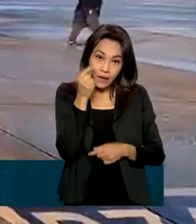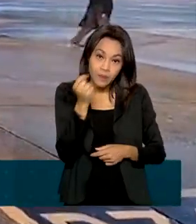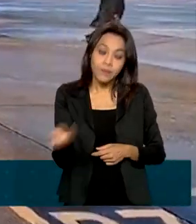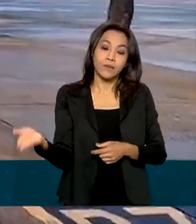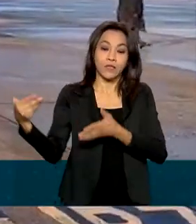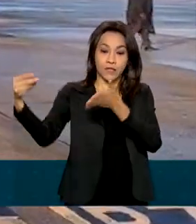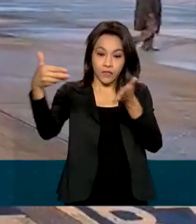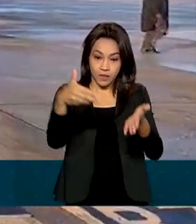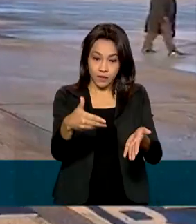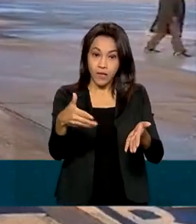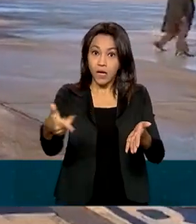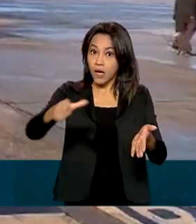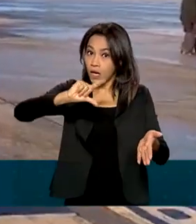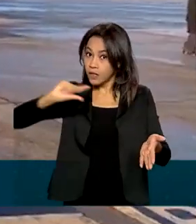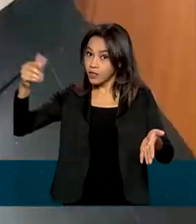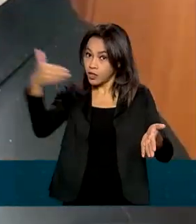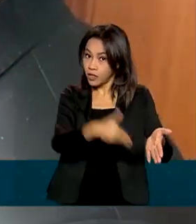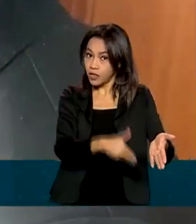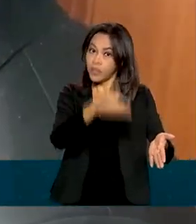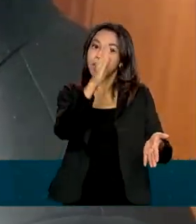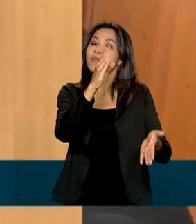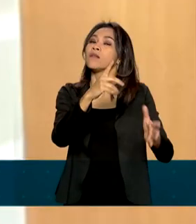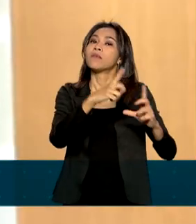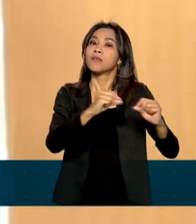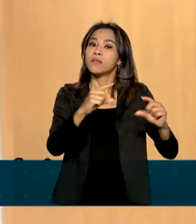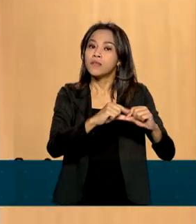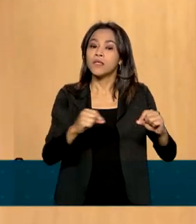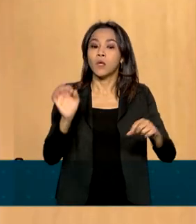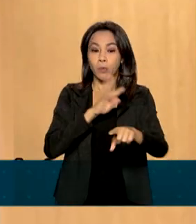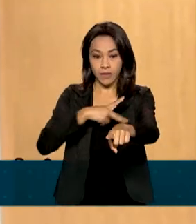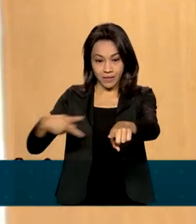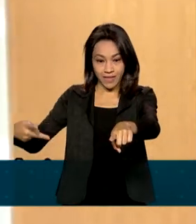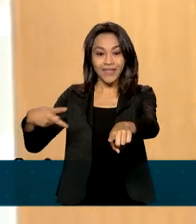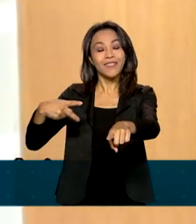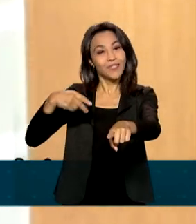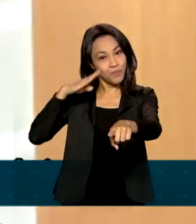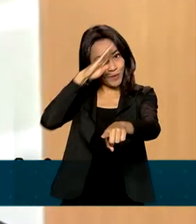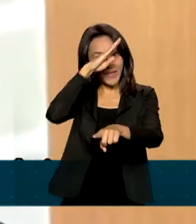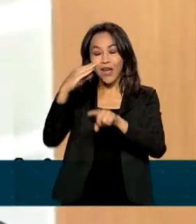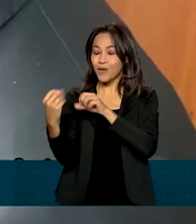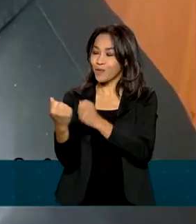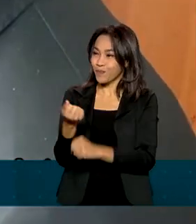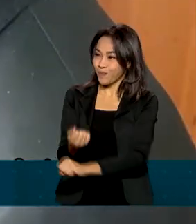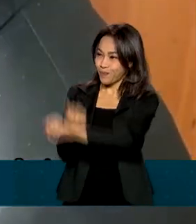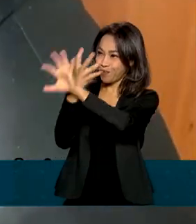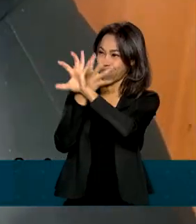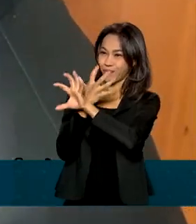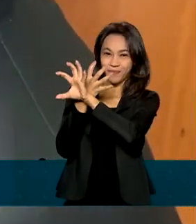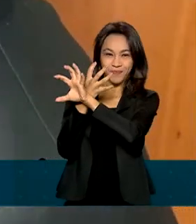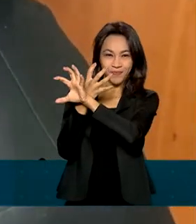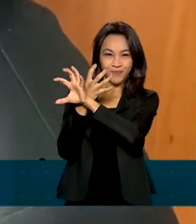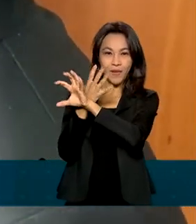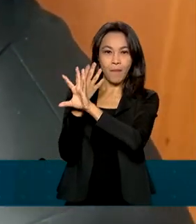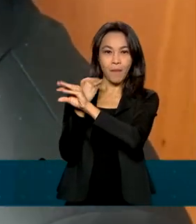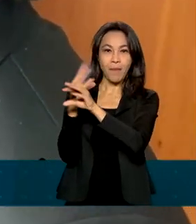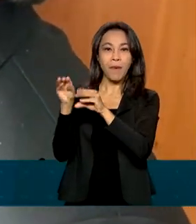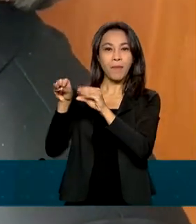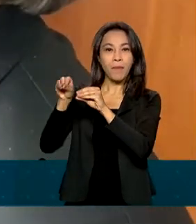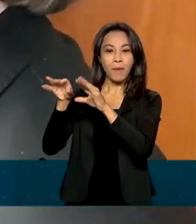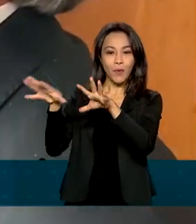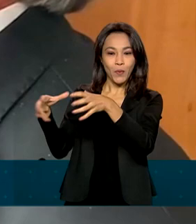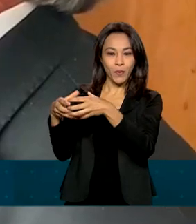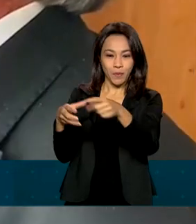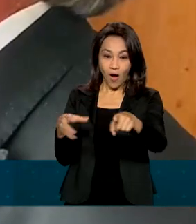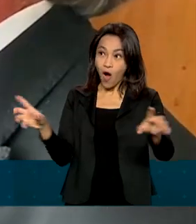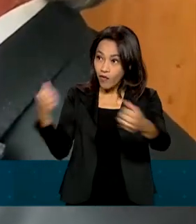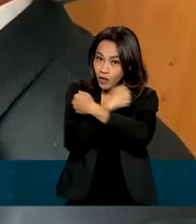decolar com destino a Brasília, o presidente Jair Bolsonaro conversou por videochamada com a delegação. Vou dar um abraço a vocês